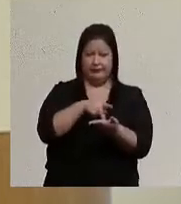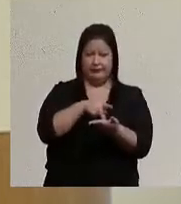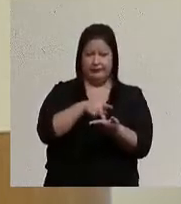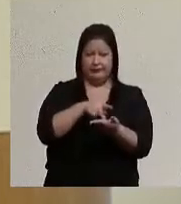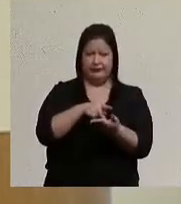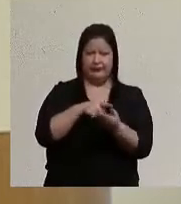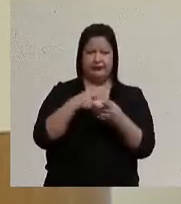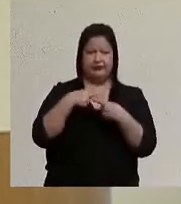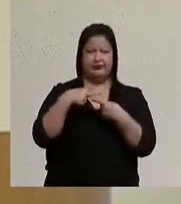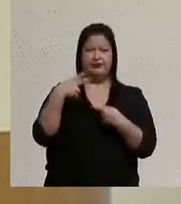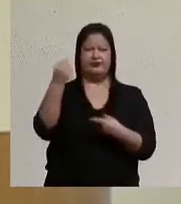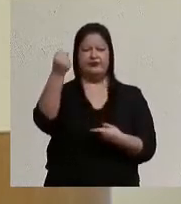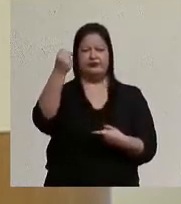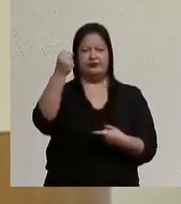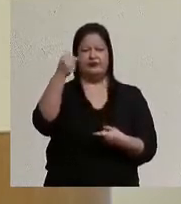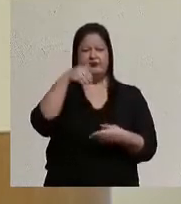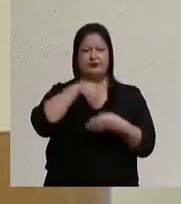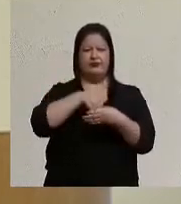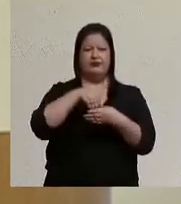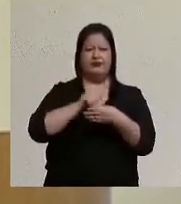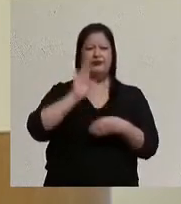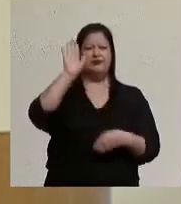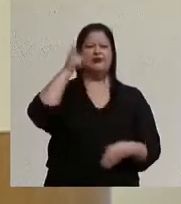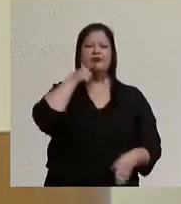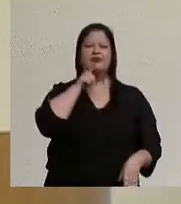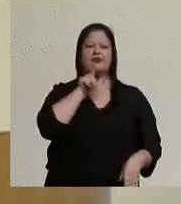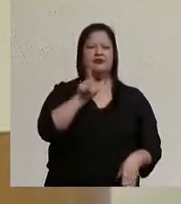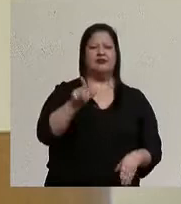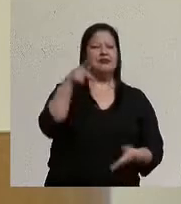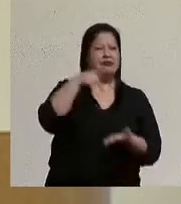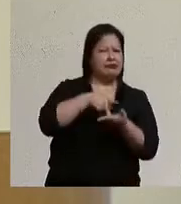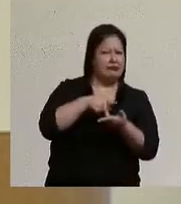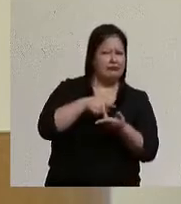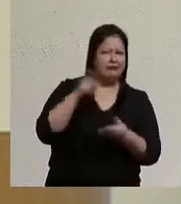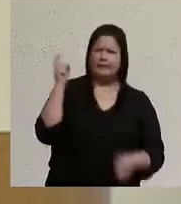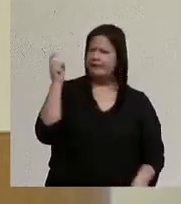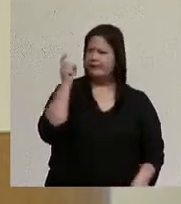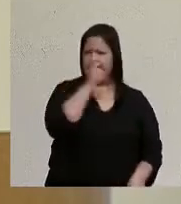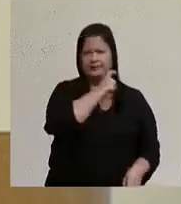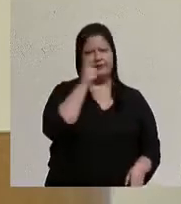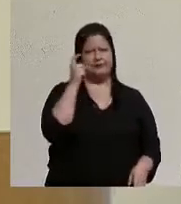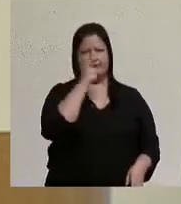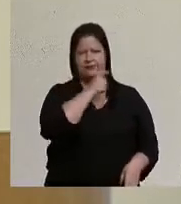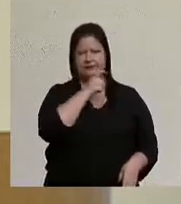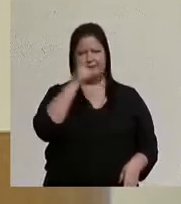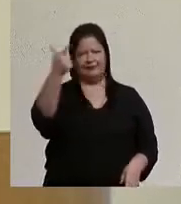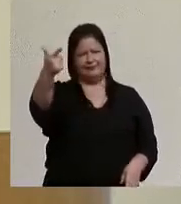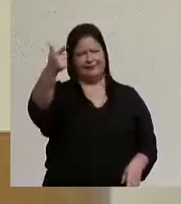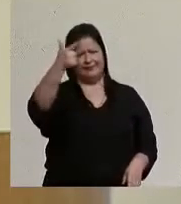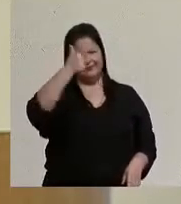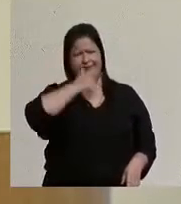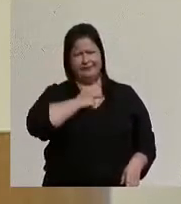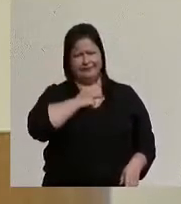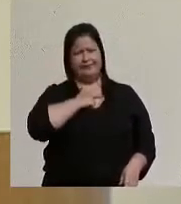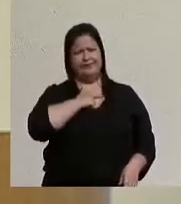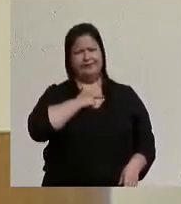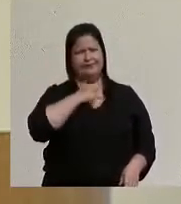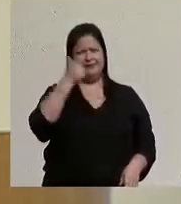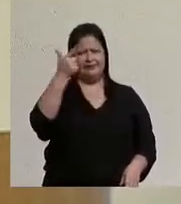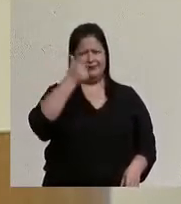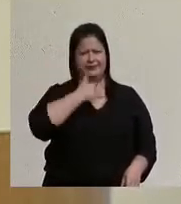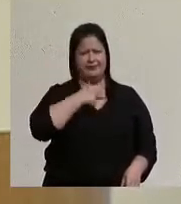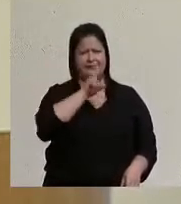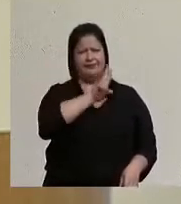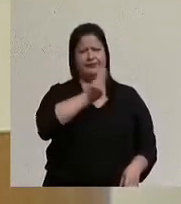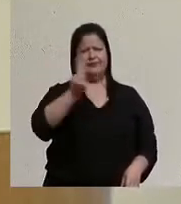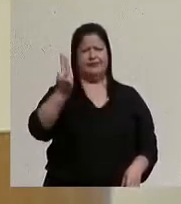que se ganha a eleição né com a verdade não com a mentira isso é feio ir lá e lá